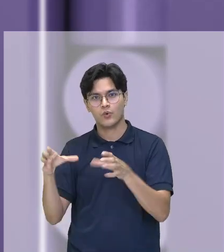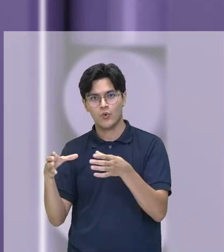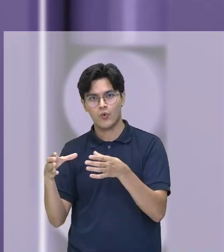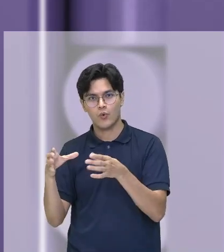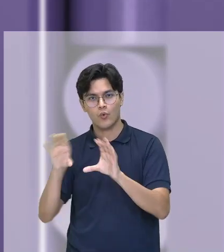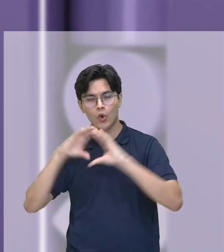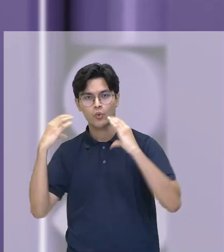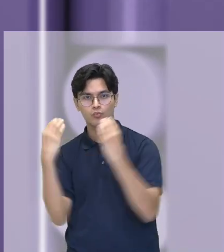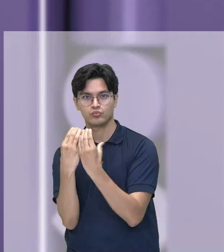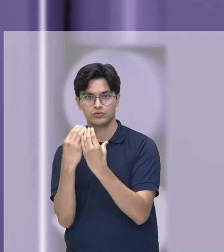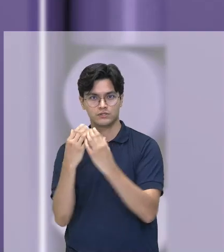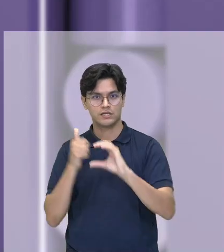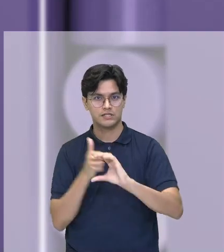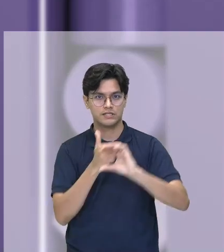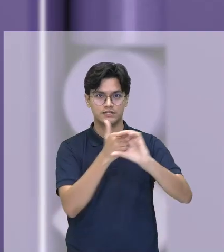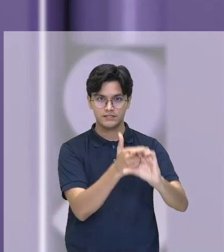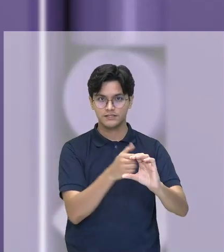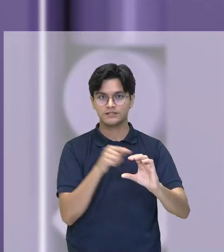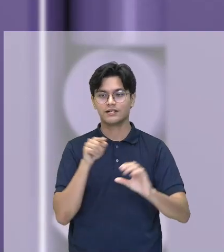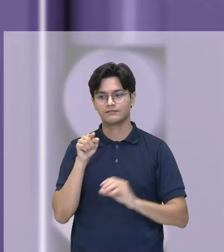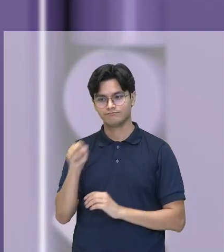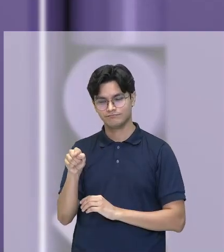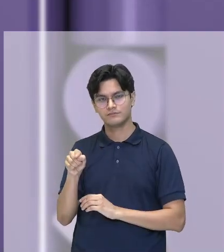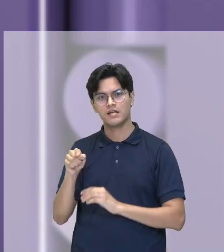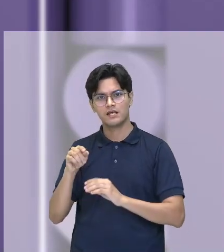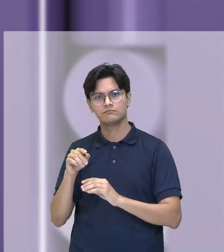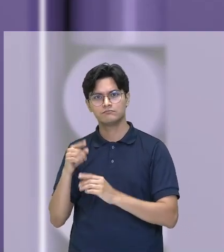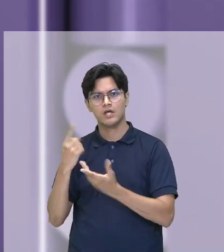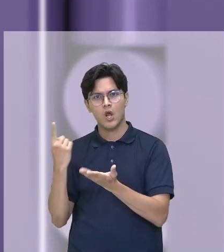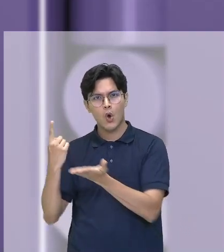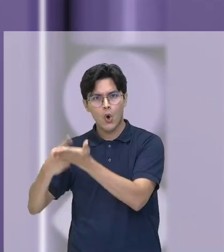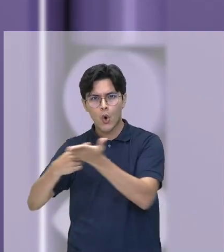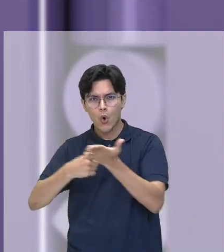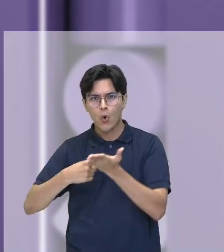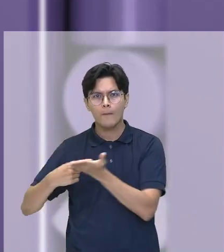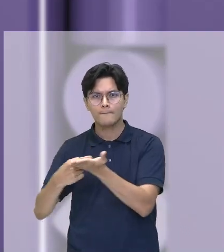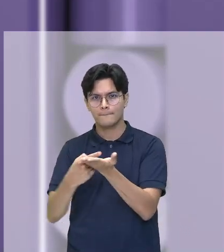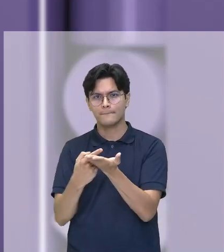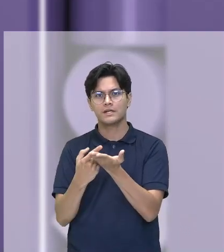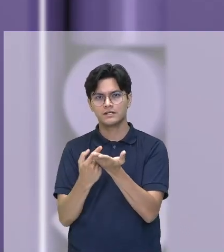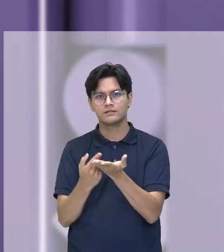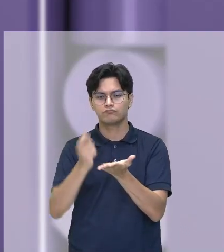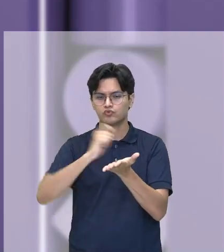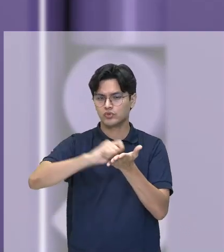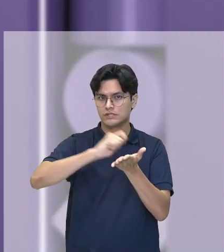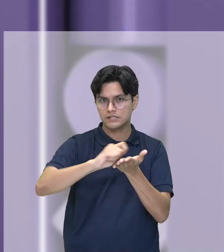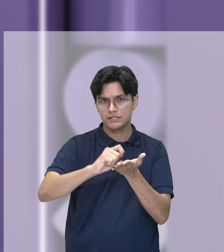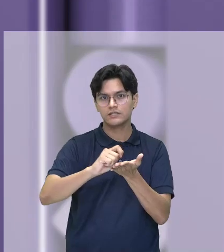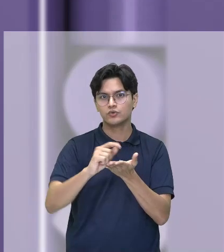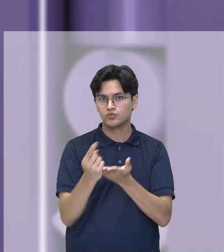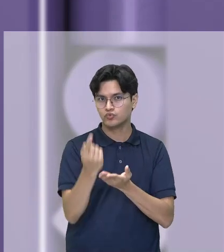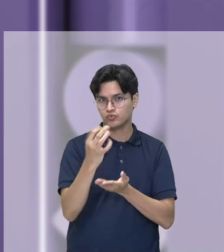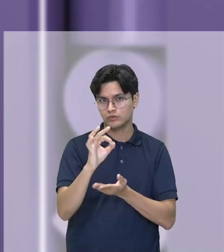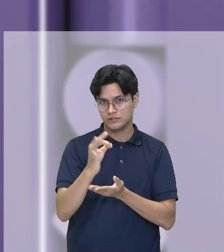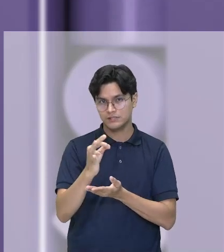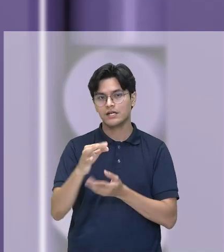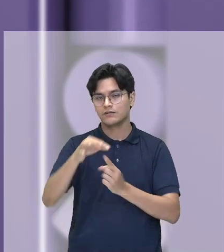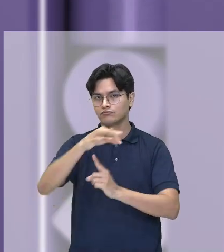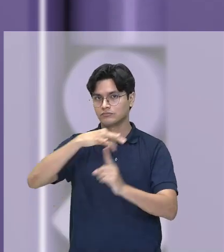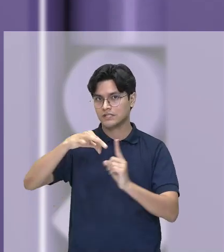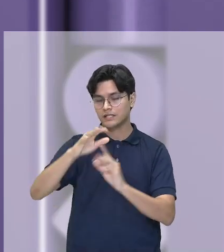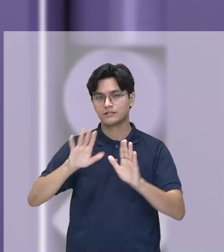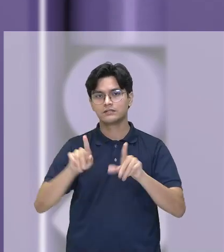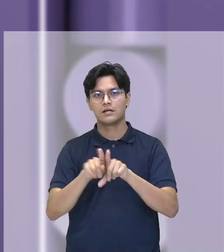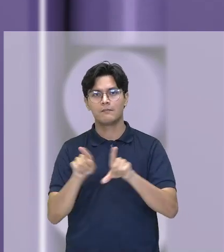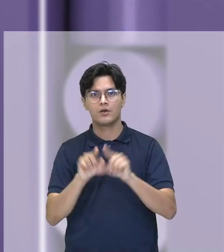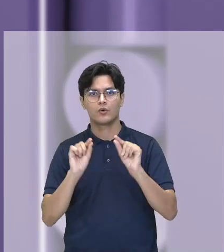ser convencionados pela comunidade cristã e vão ser elencados como sagrados, ok? E aqui a gente pode